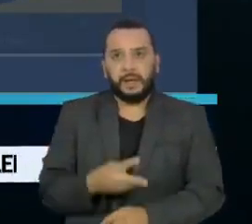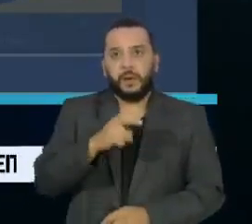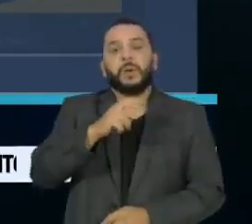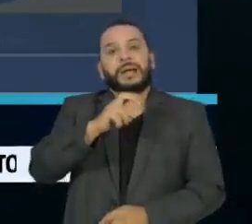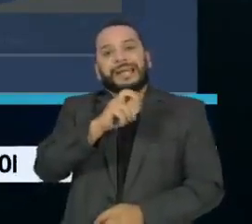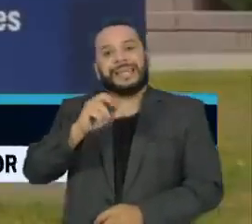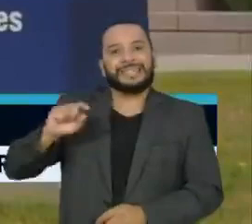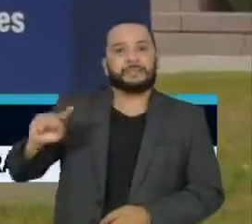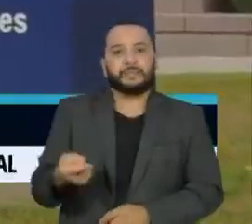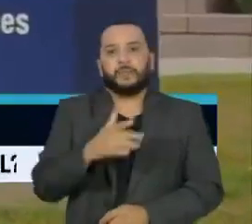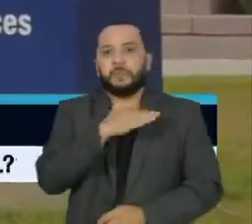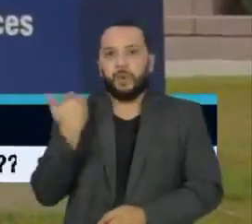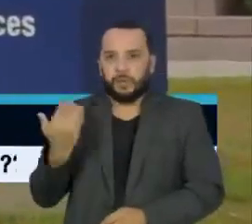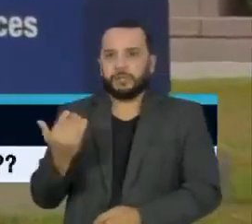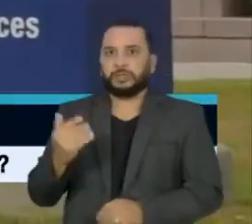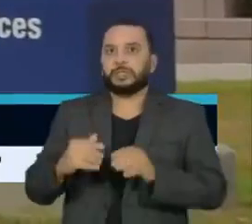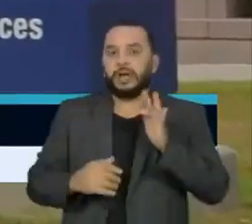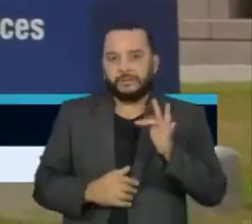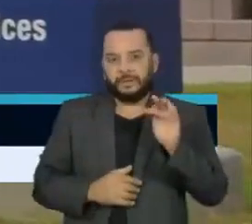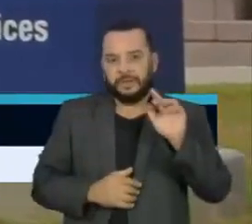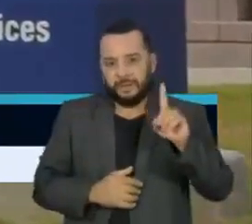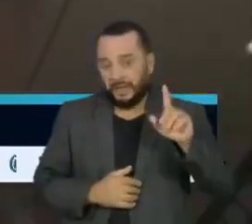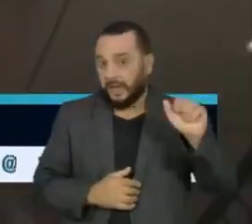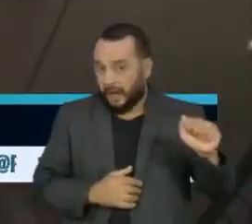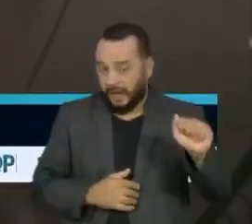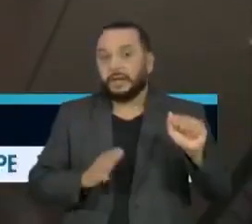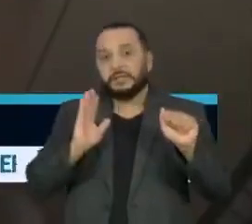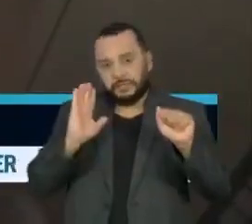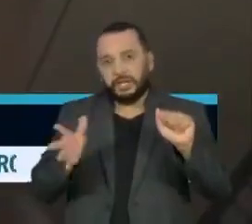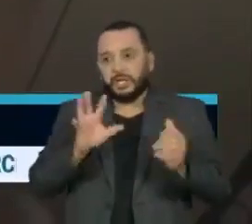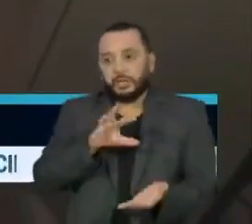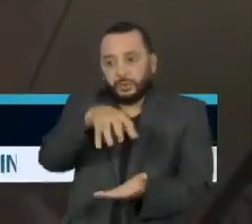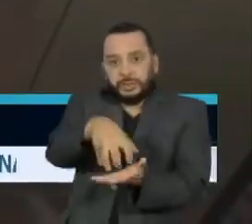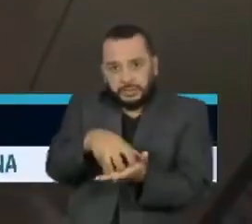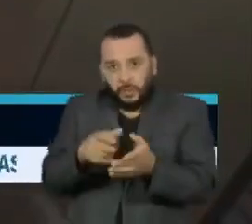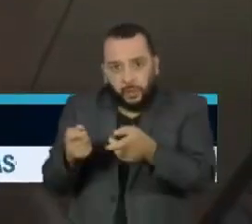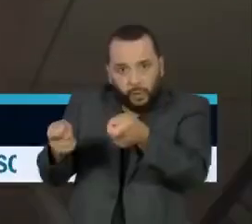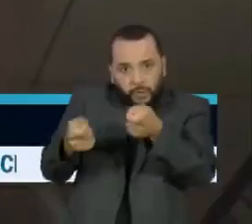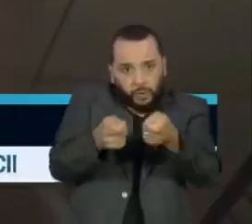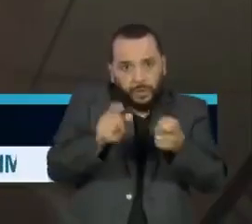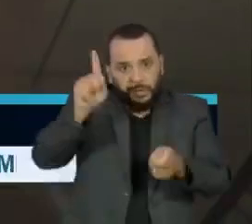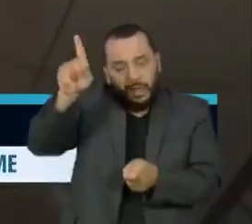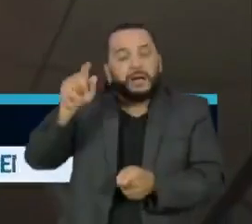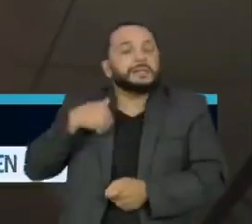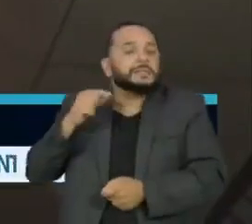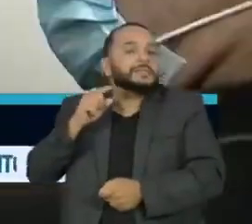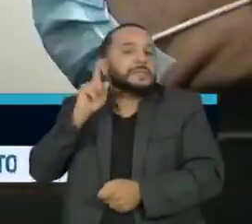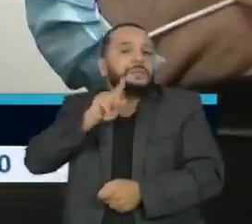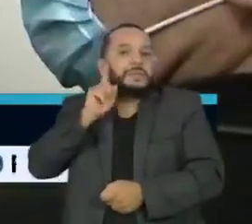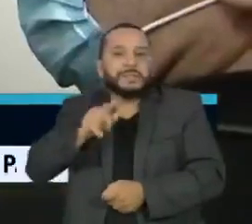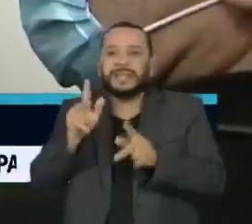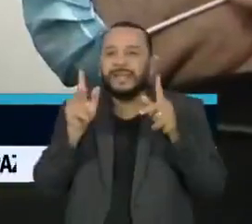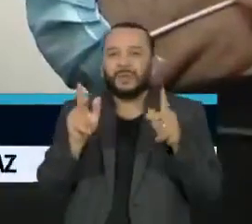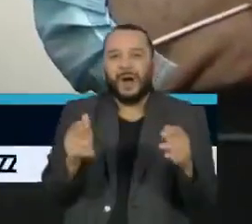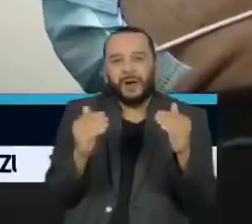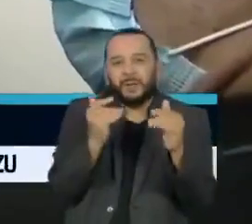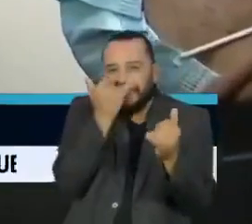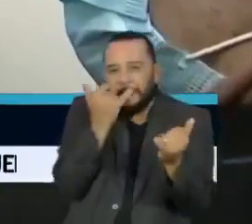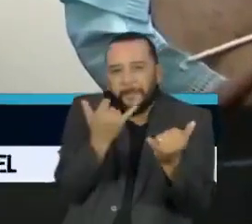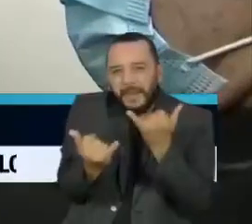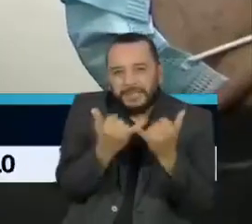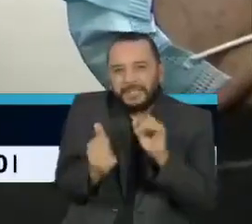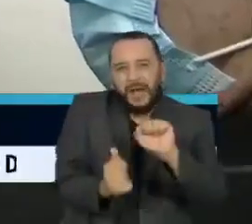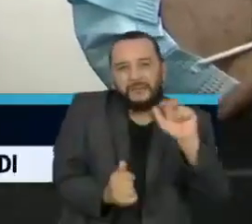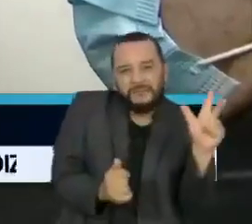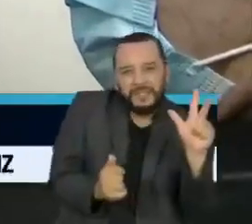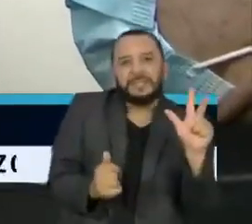mil mortes. A FDA, a agência reguladora dos Estados Unidos, que equivale à Anvisa no Brasil, confirmou a segurança